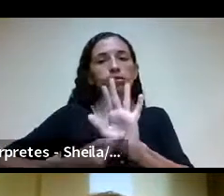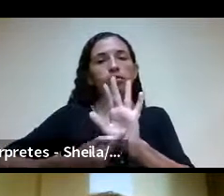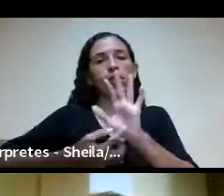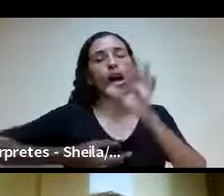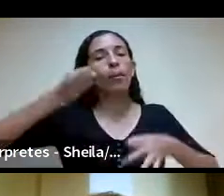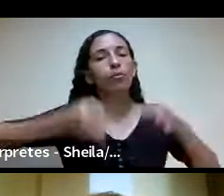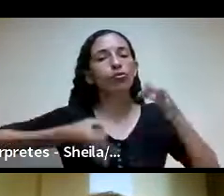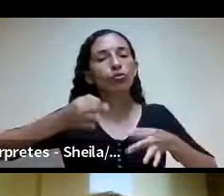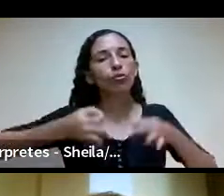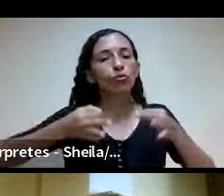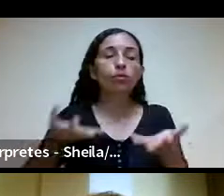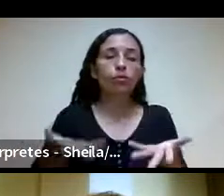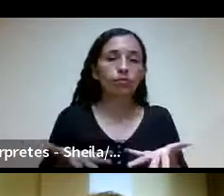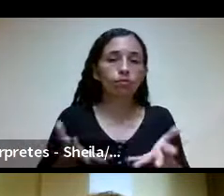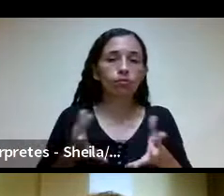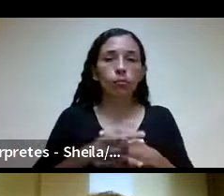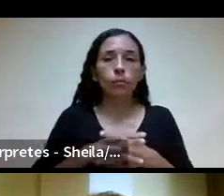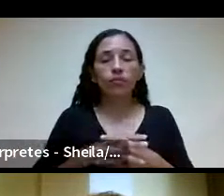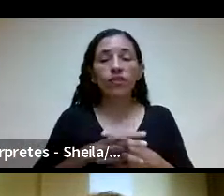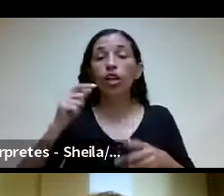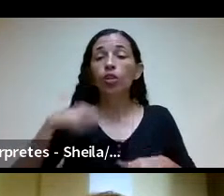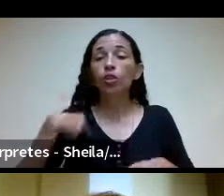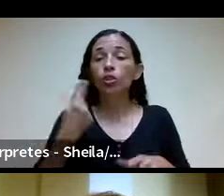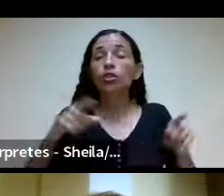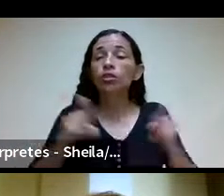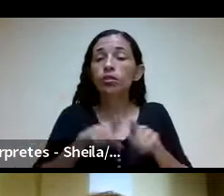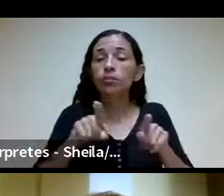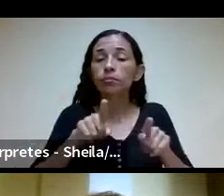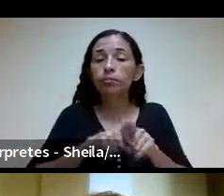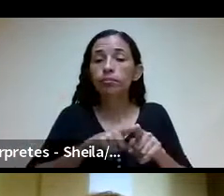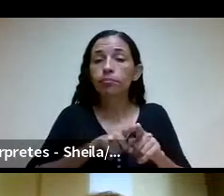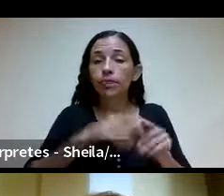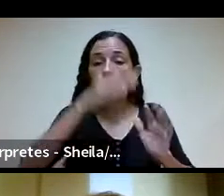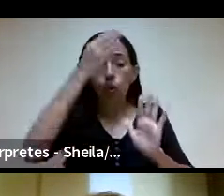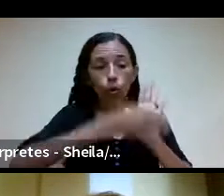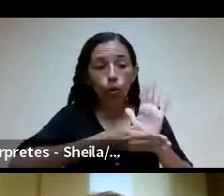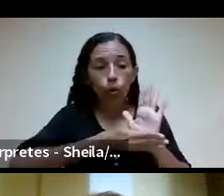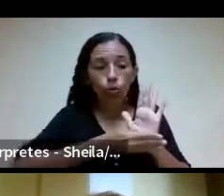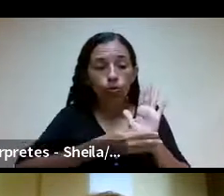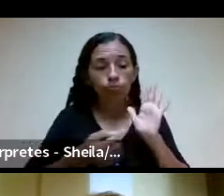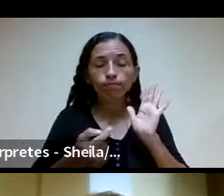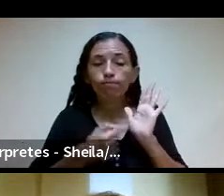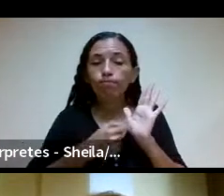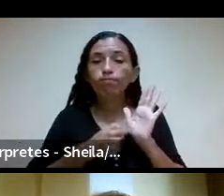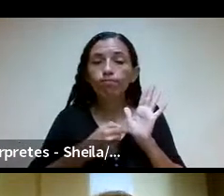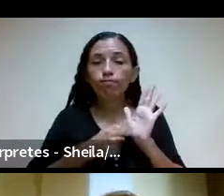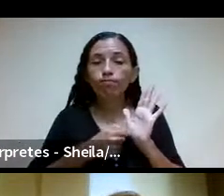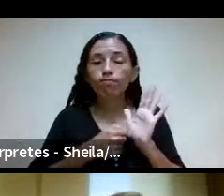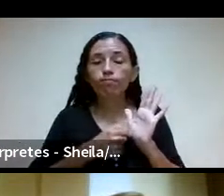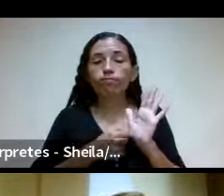Nós comprovamos nos autos processuais, através do ID